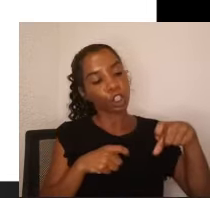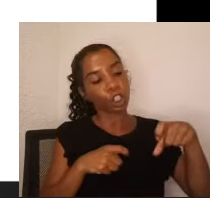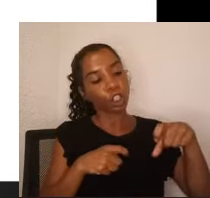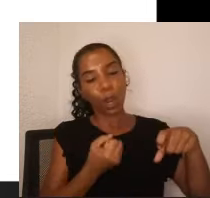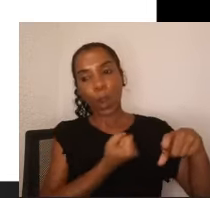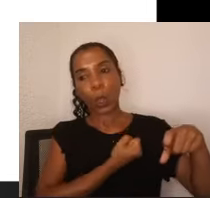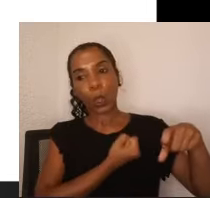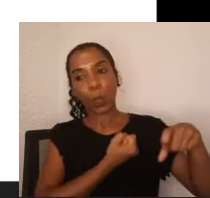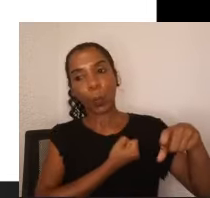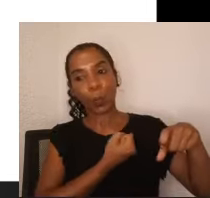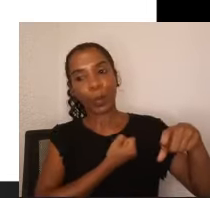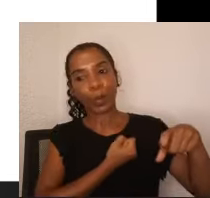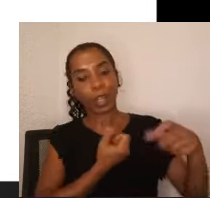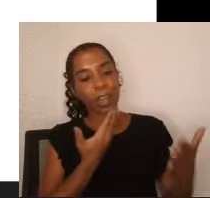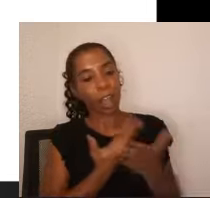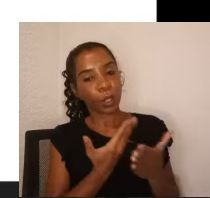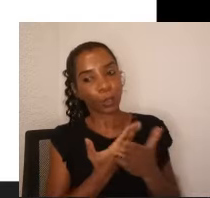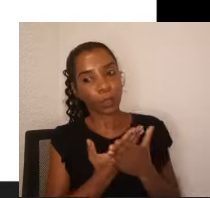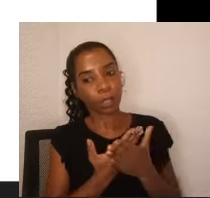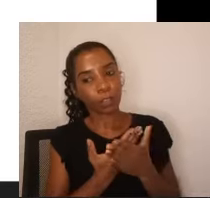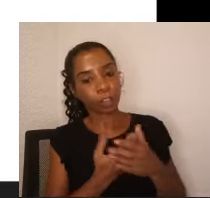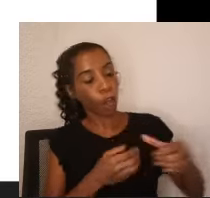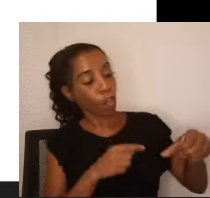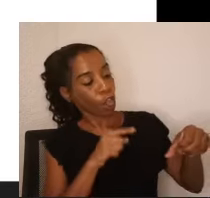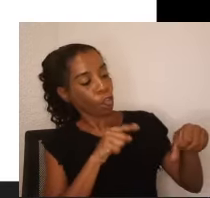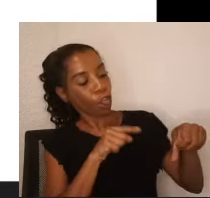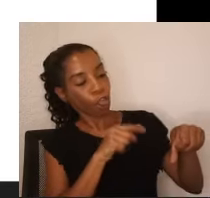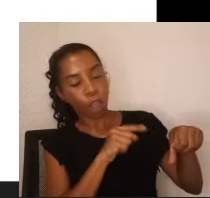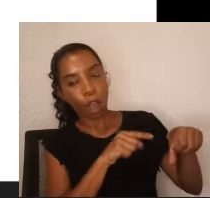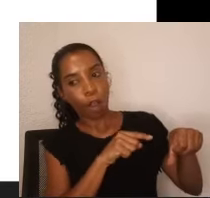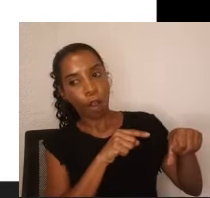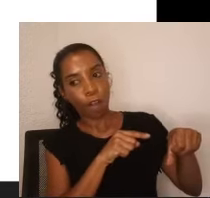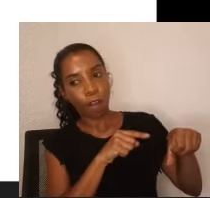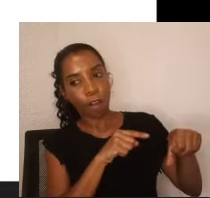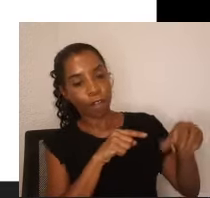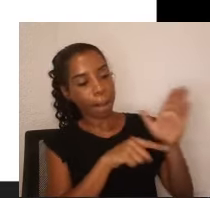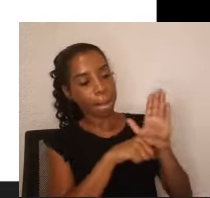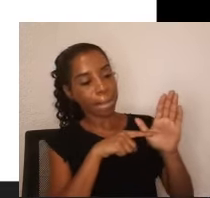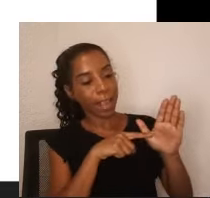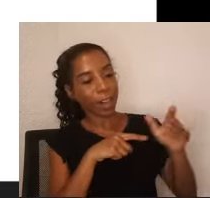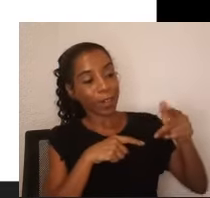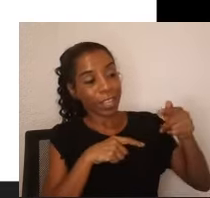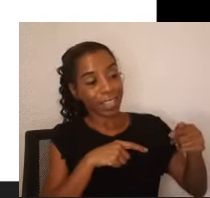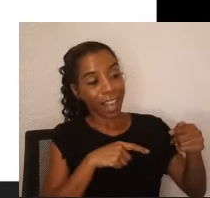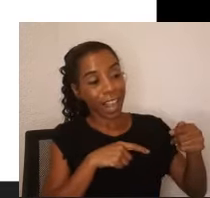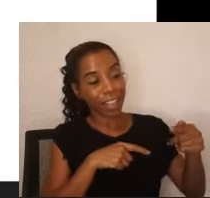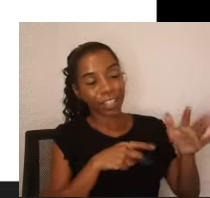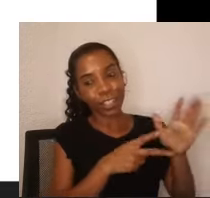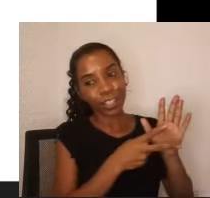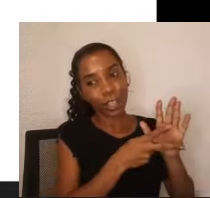está sendo estudado aqui. Então, vai ficar 9 menos 7, 2.